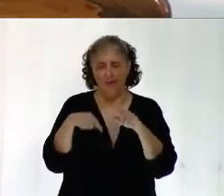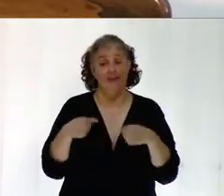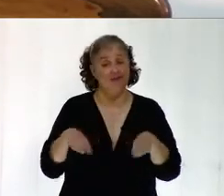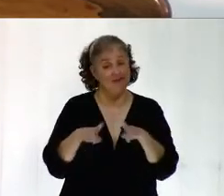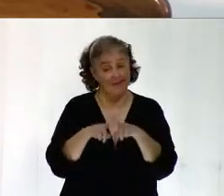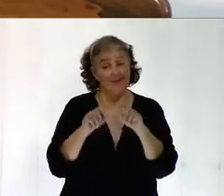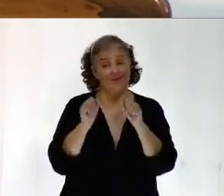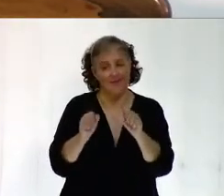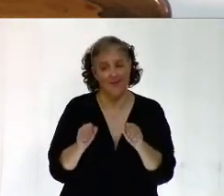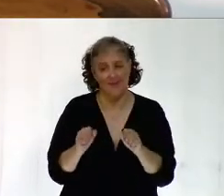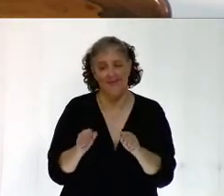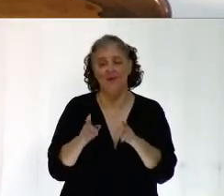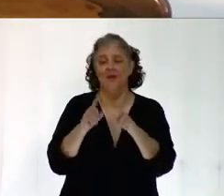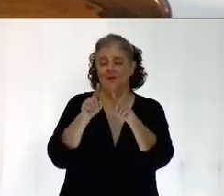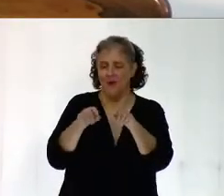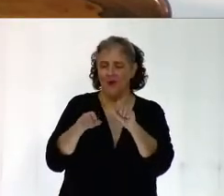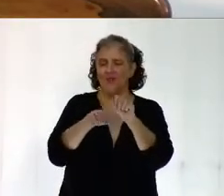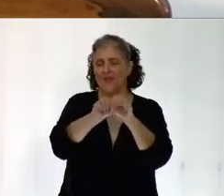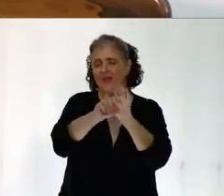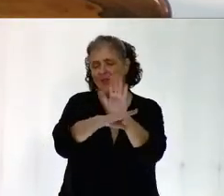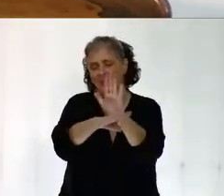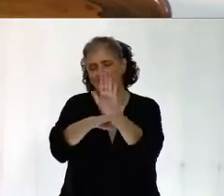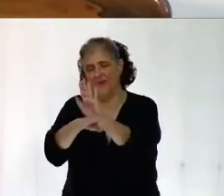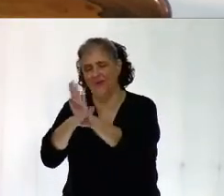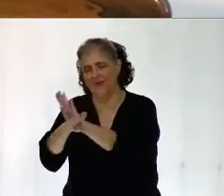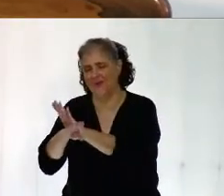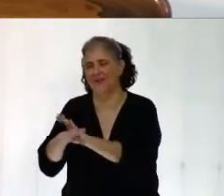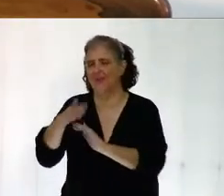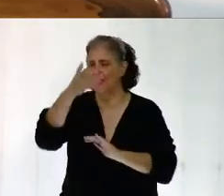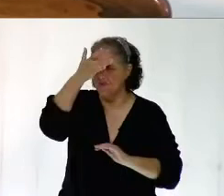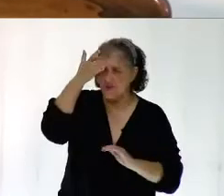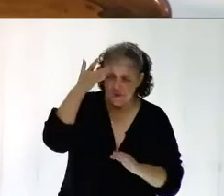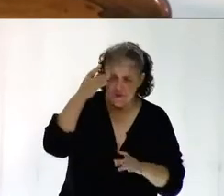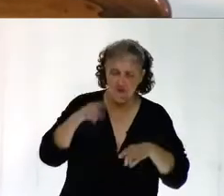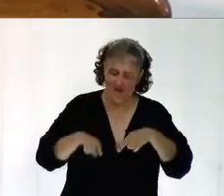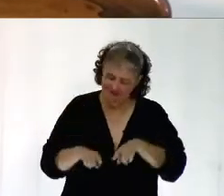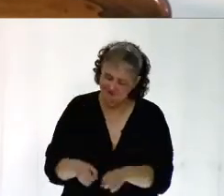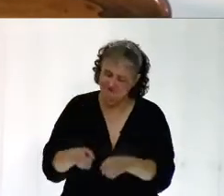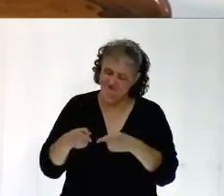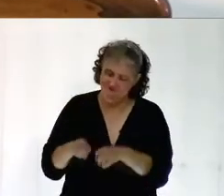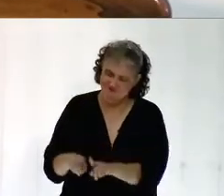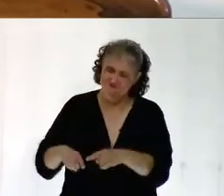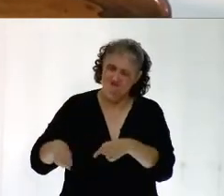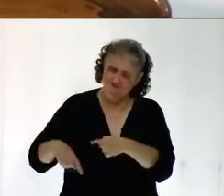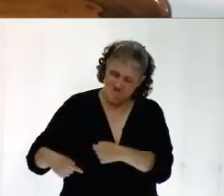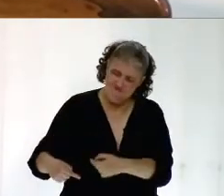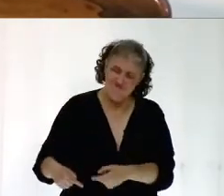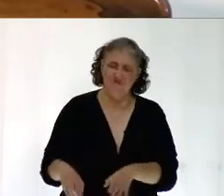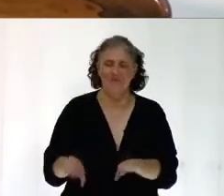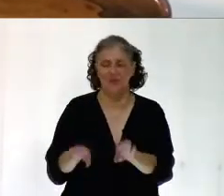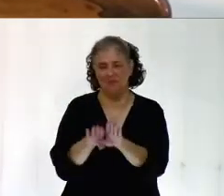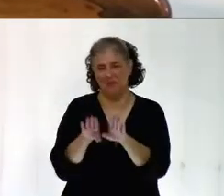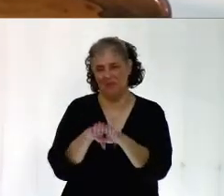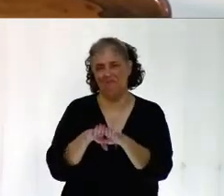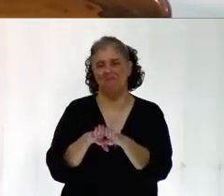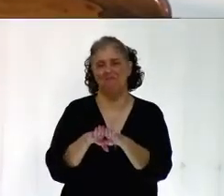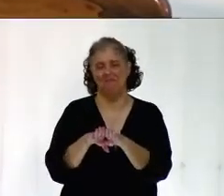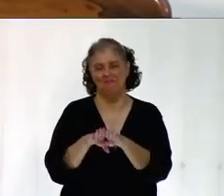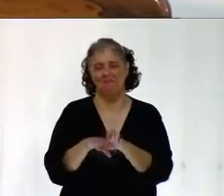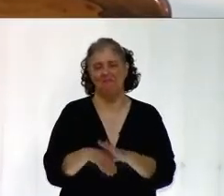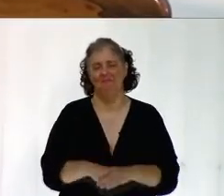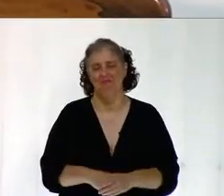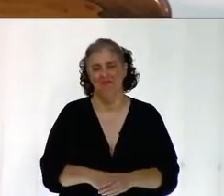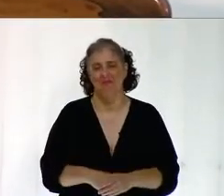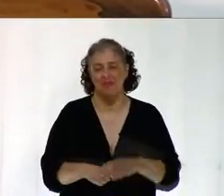são tentados é poderoso para socorrer os que são tentados ea que eu preciso